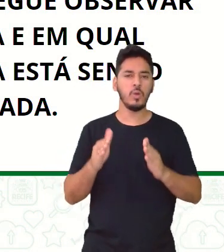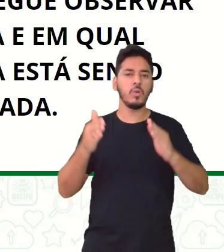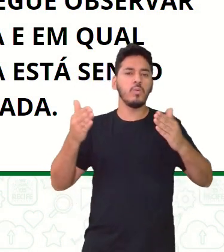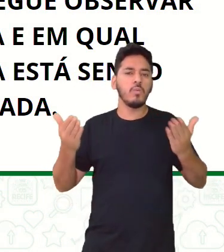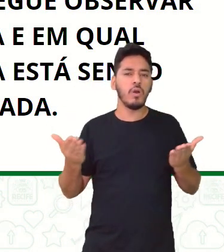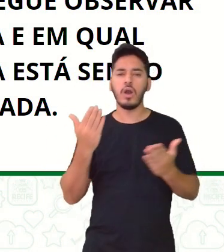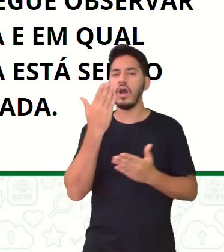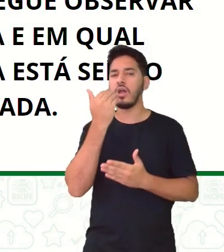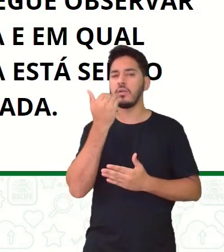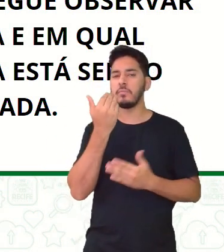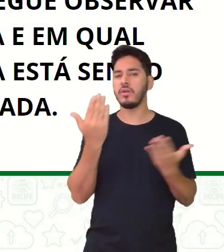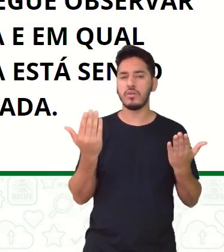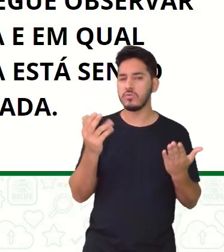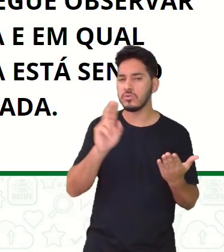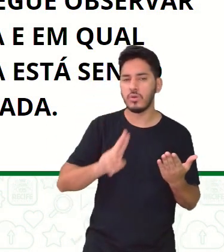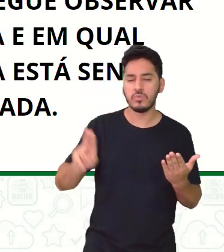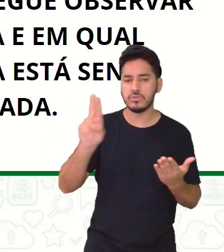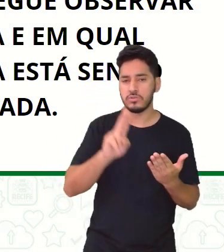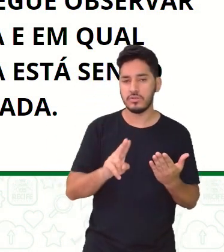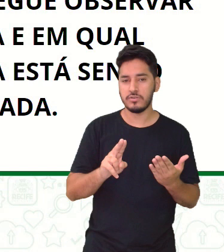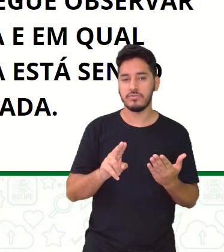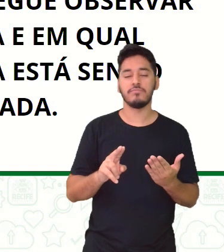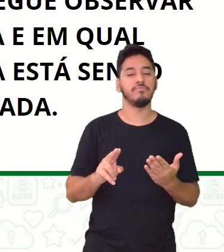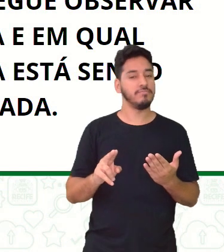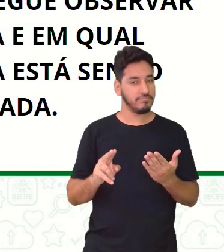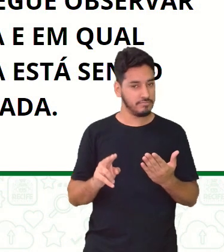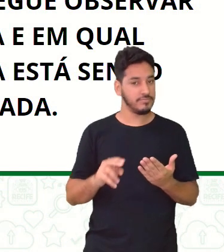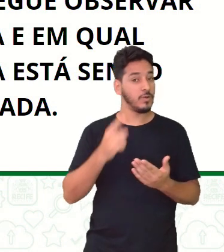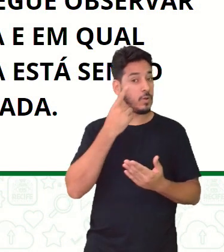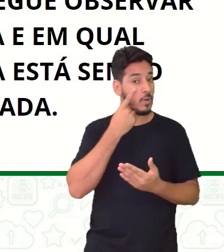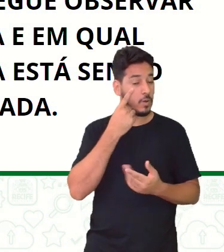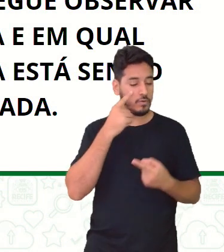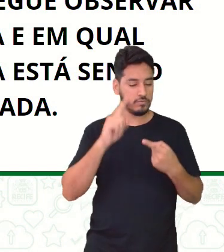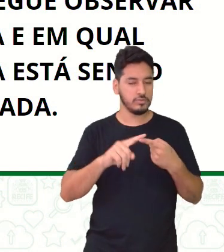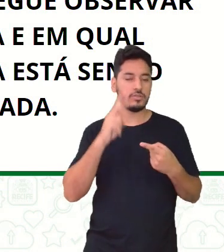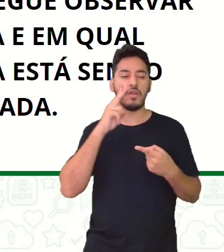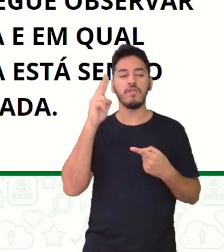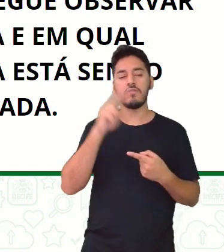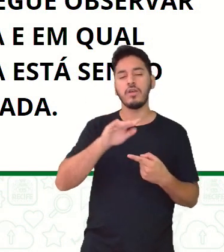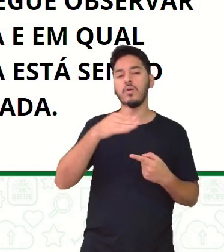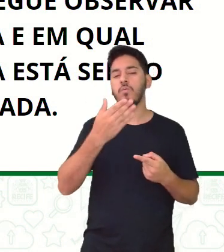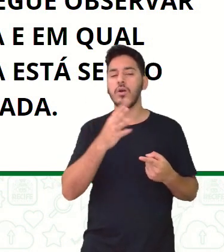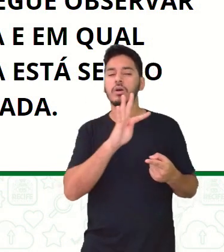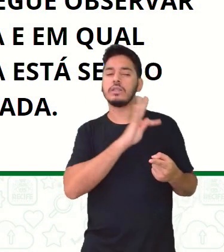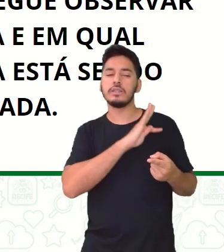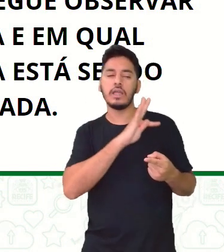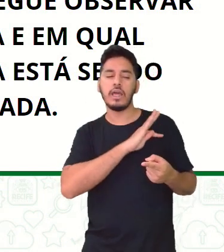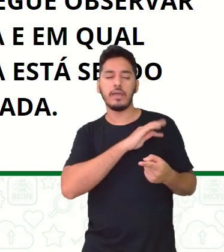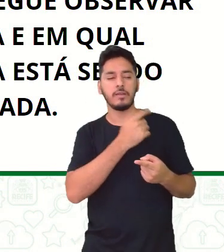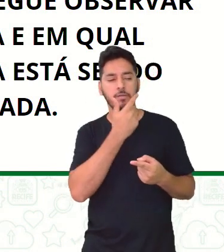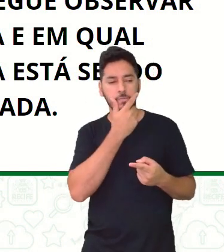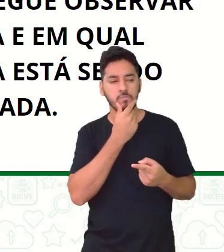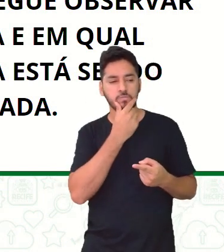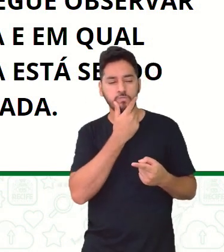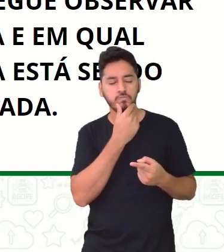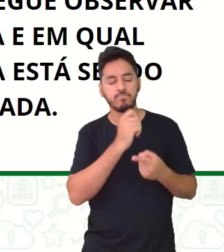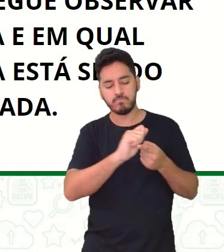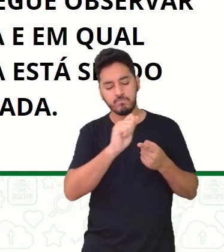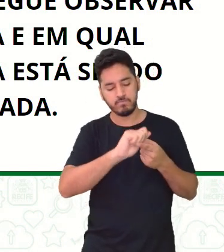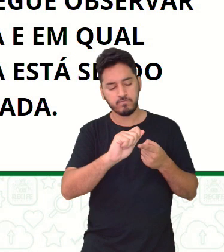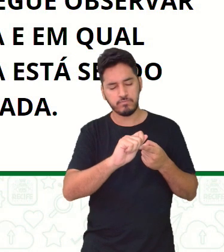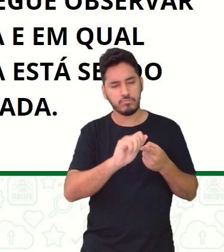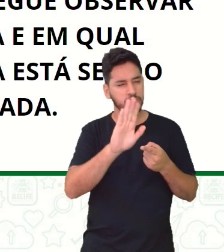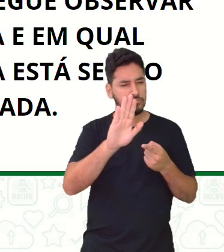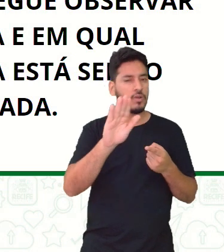alimento ela está sendo aplicada. Então, olha só, além de você observar quais são as técnicas, você vai dizer também qual é